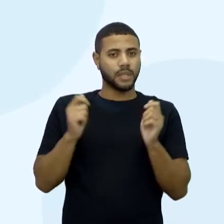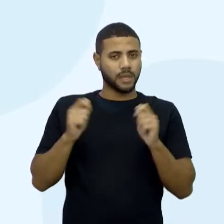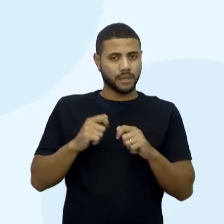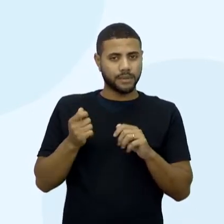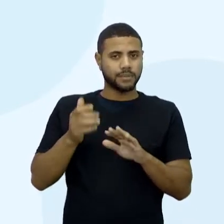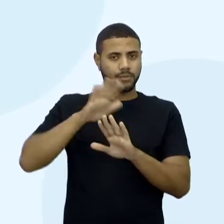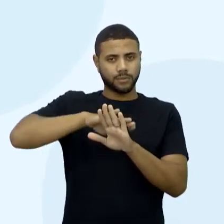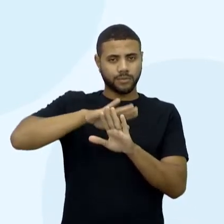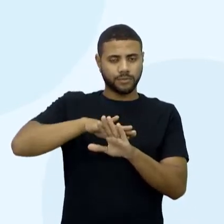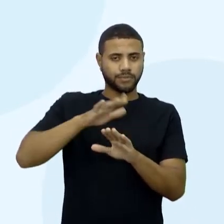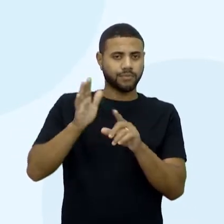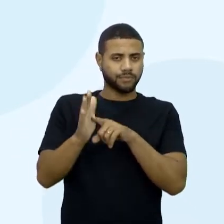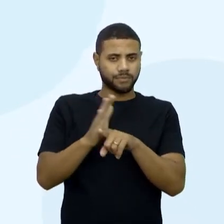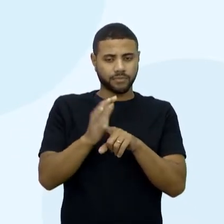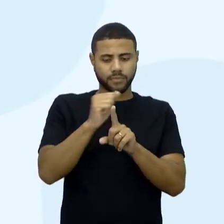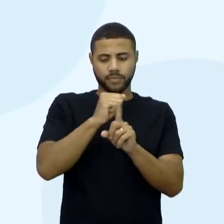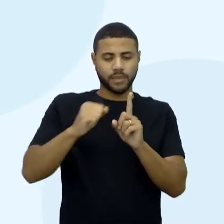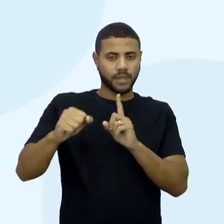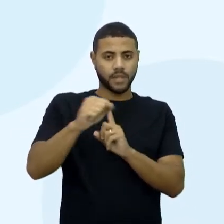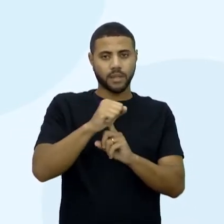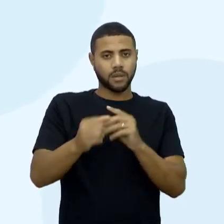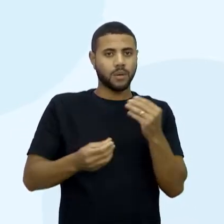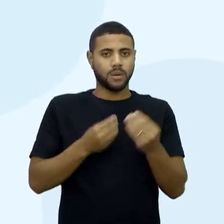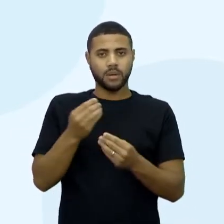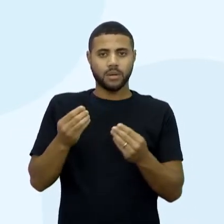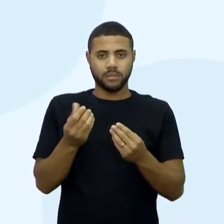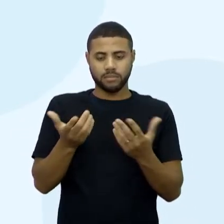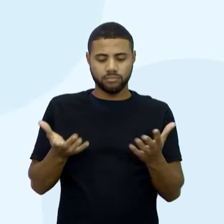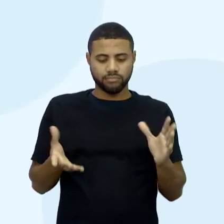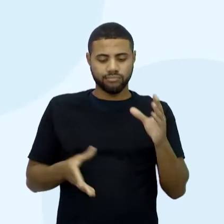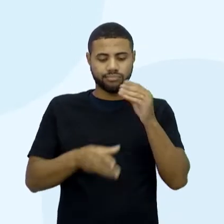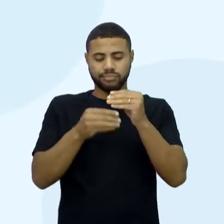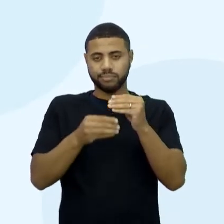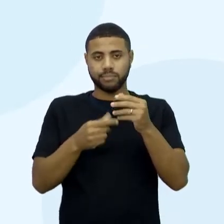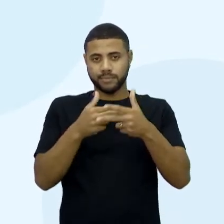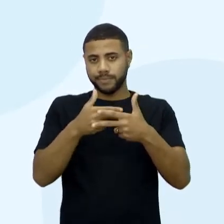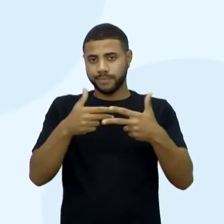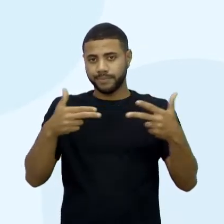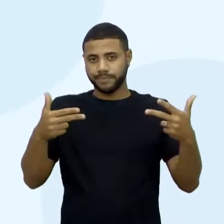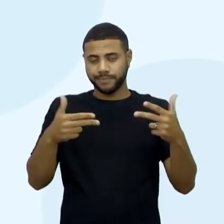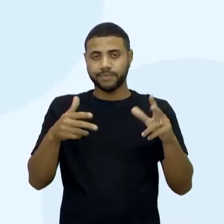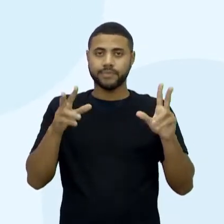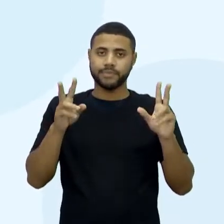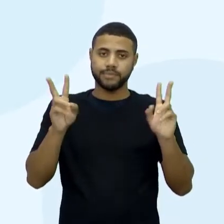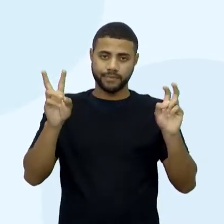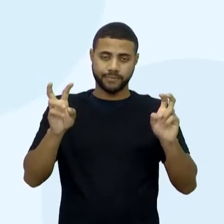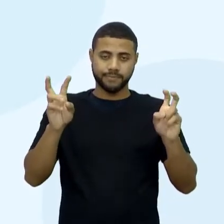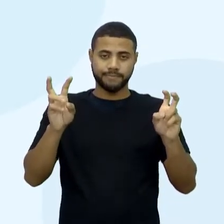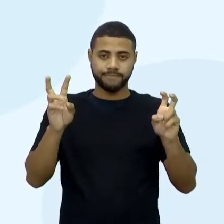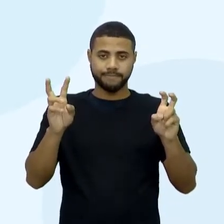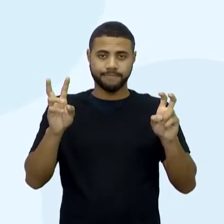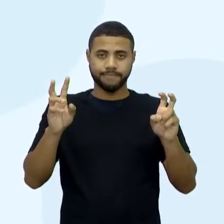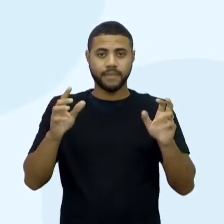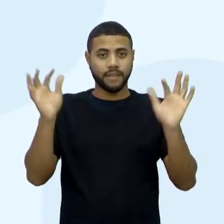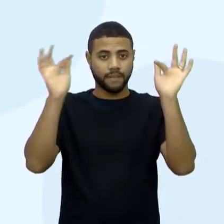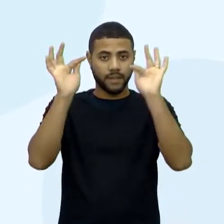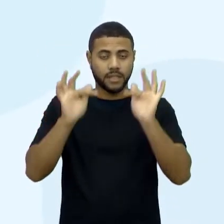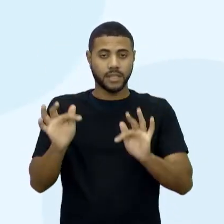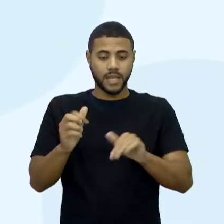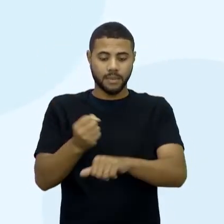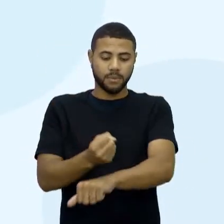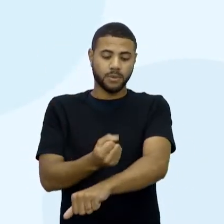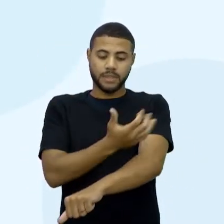subjetivos, processos sociais que incluem, entre outras coisas, questões, por exemplo, como a felicidade